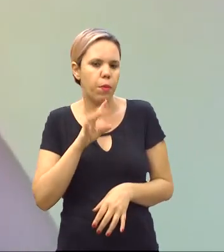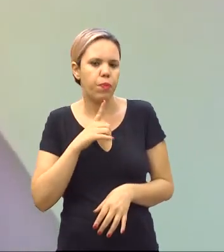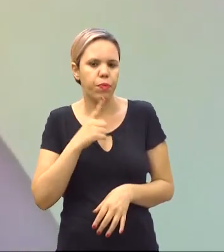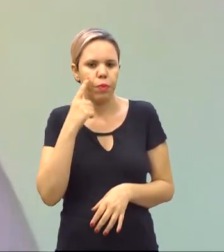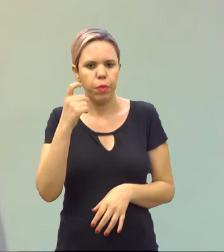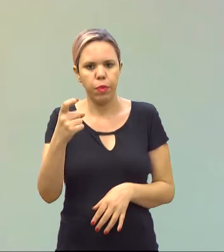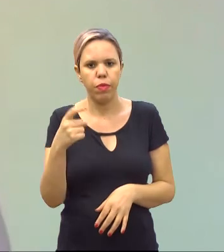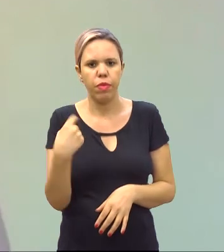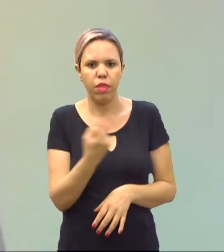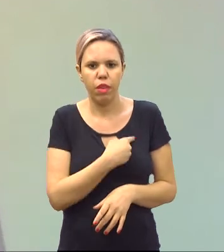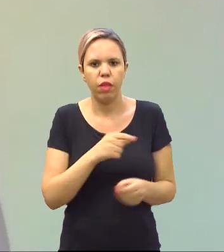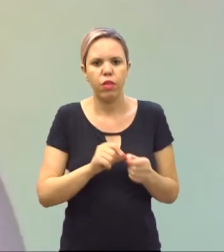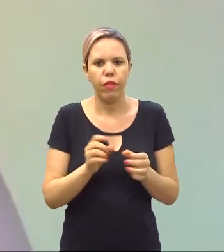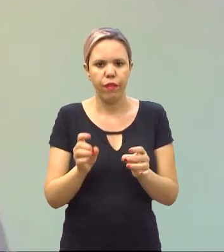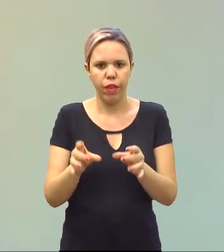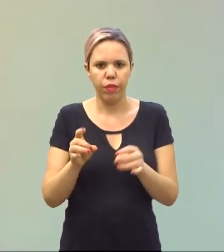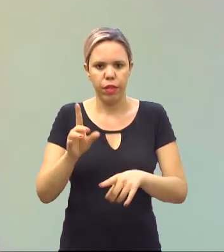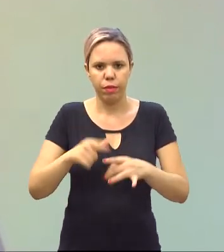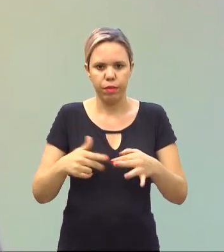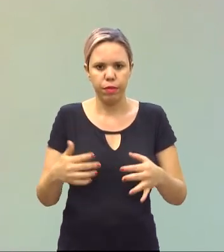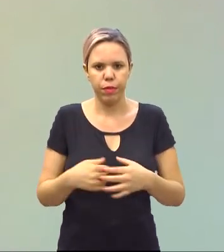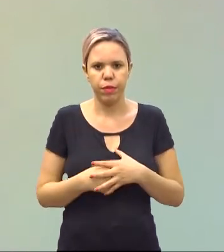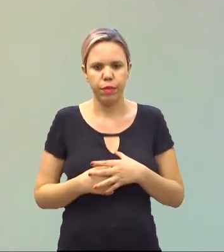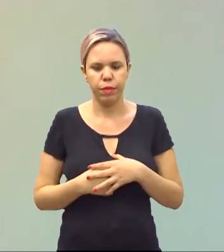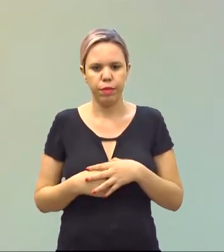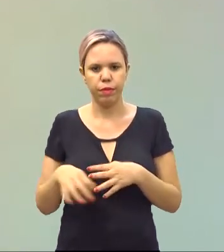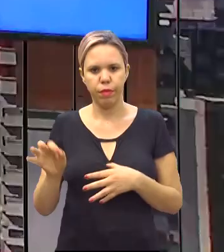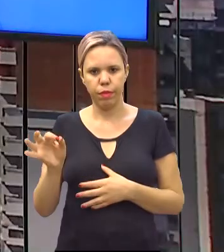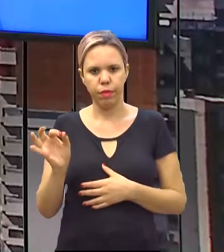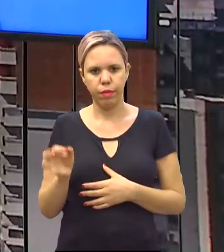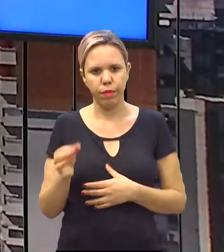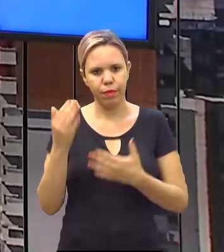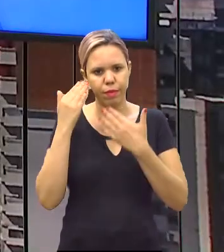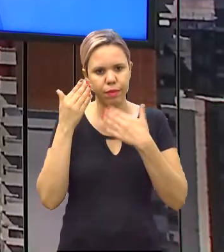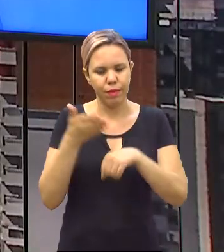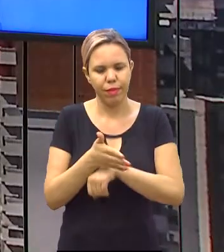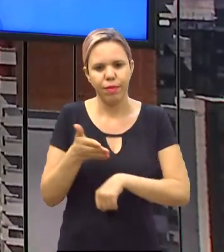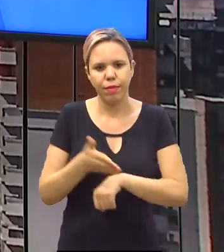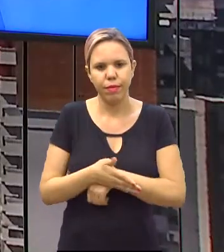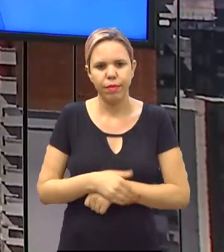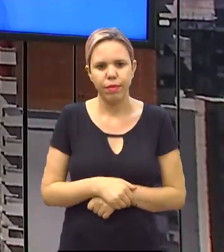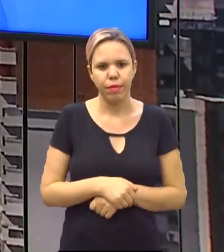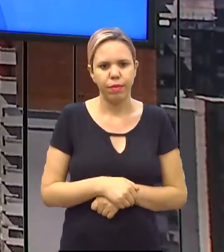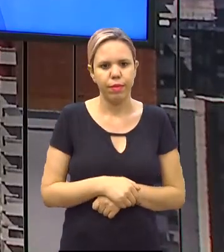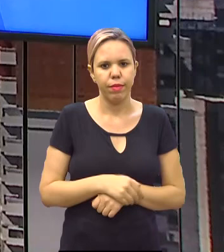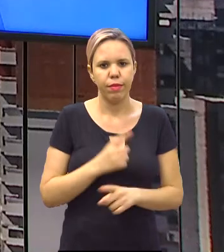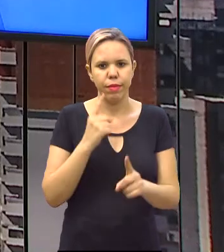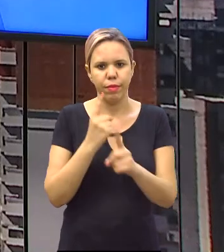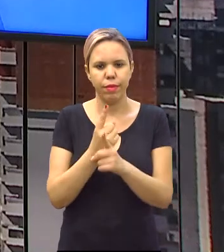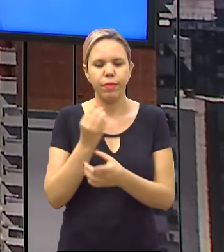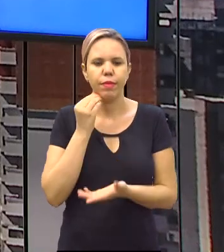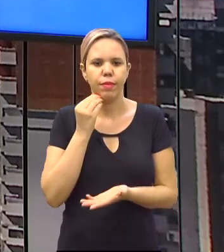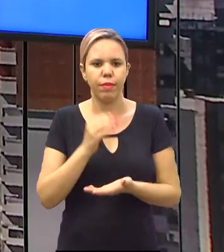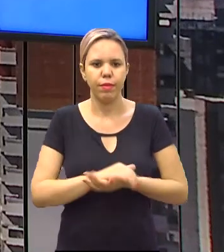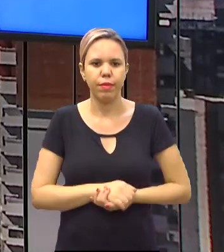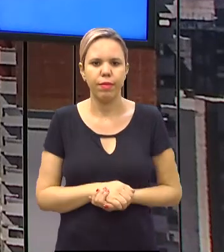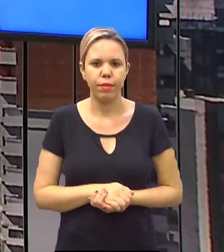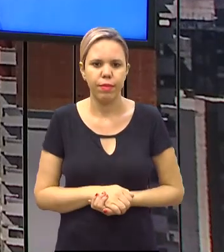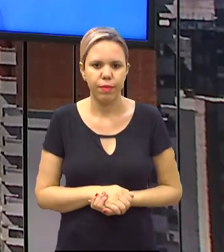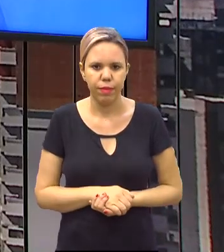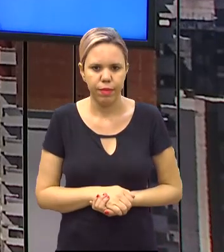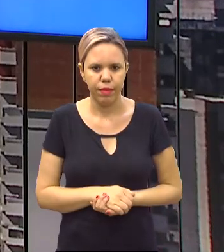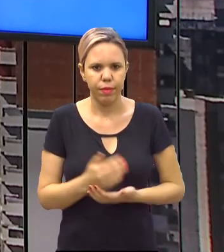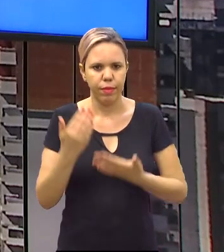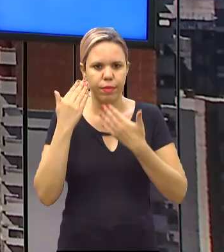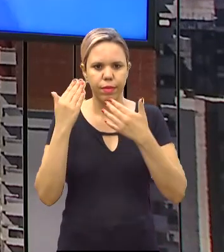legal, para quem tem interesse também, a gente faz a venda desse material. Tá certo, então, eu agradeço a sua participação e até uma próxima